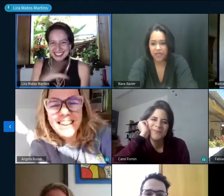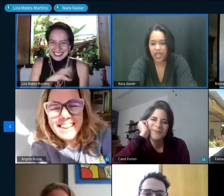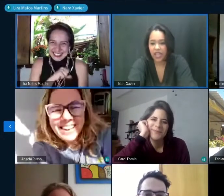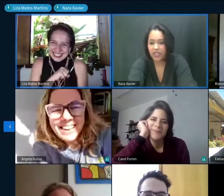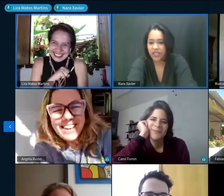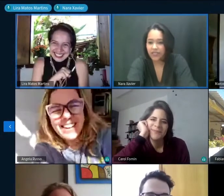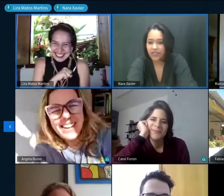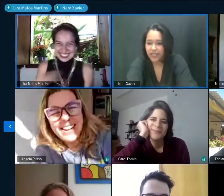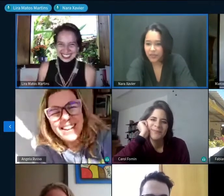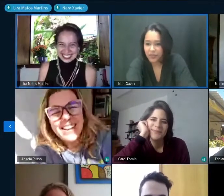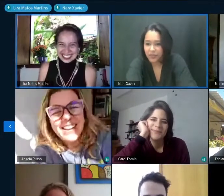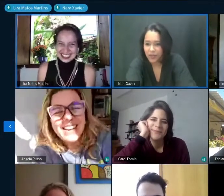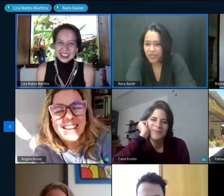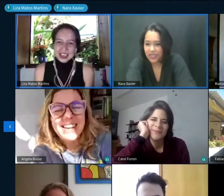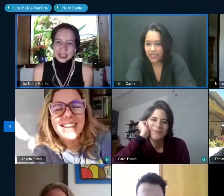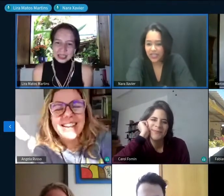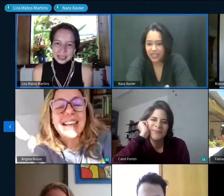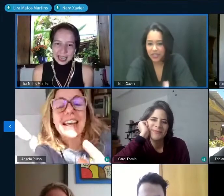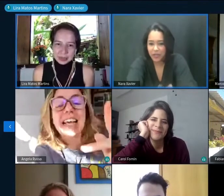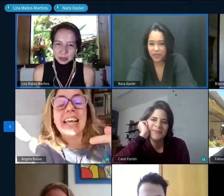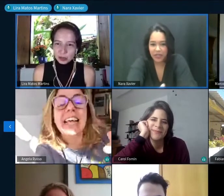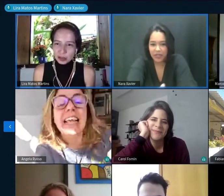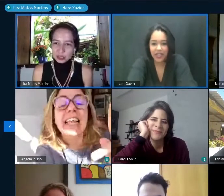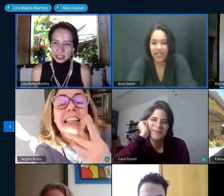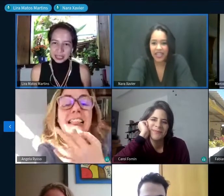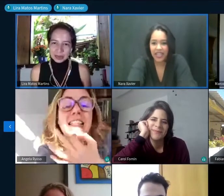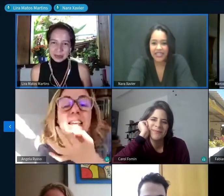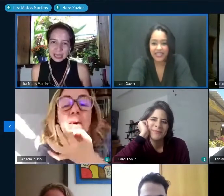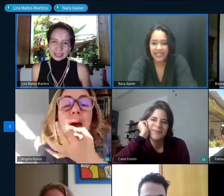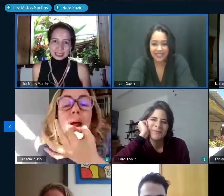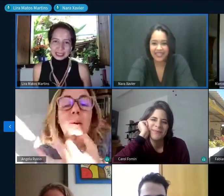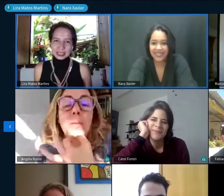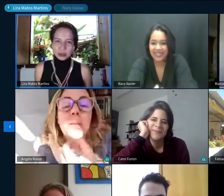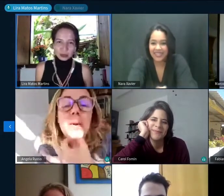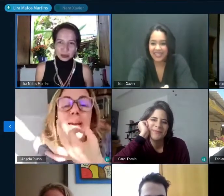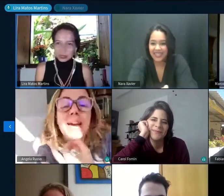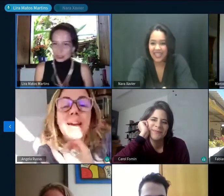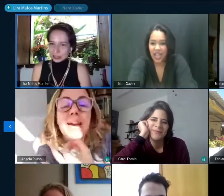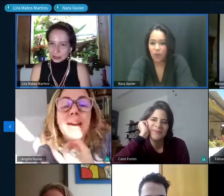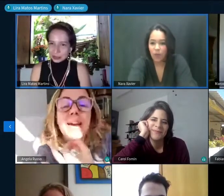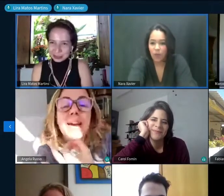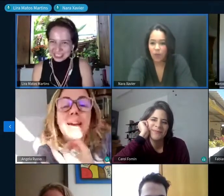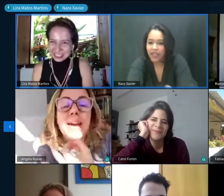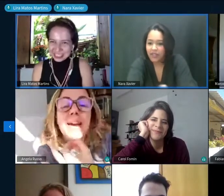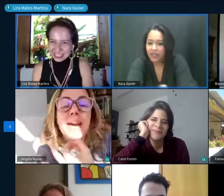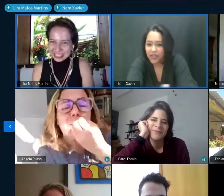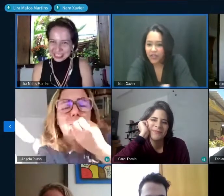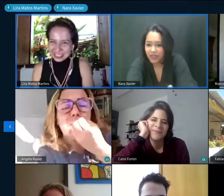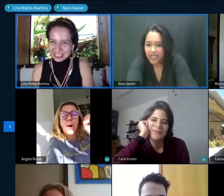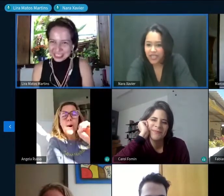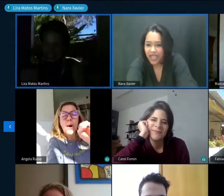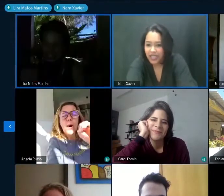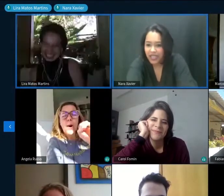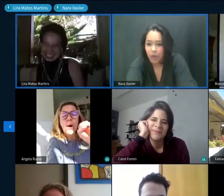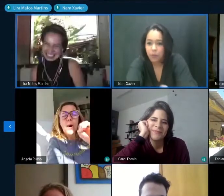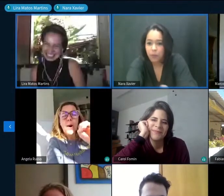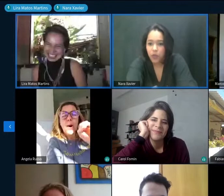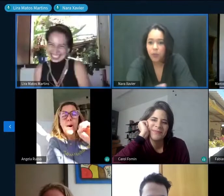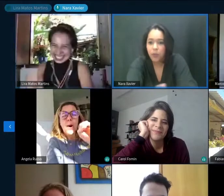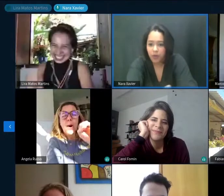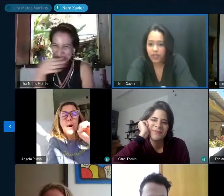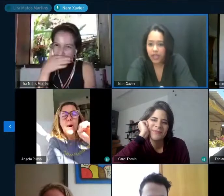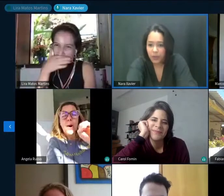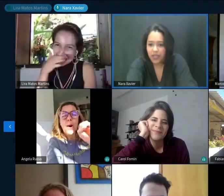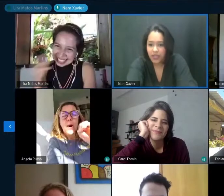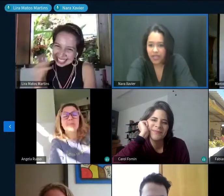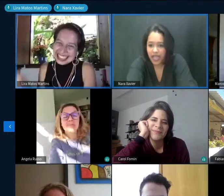Ai. A Ângela tá falando alguma coisa? Intérpretes, por favor, interpretem aí, que eu não tô conseguindo ver todo mundo ao mesmo tempo.